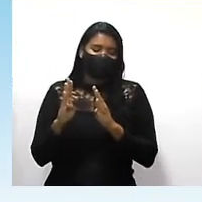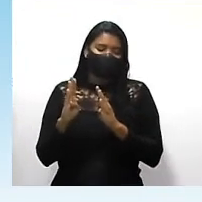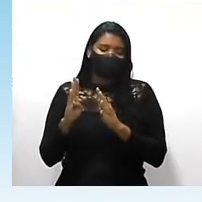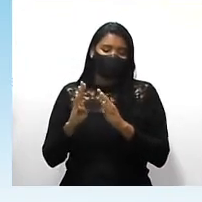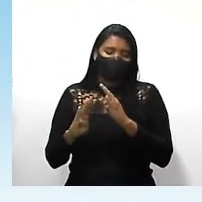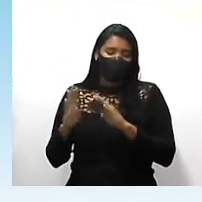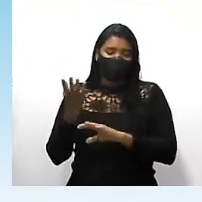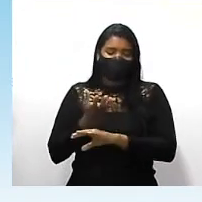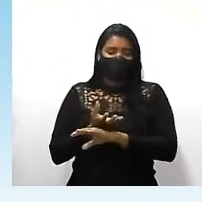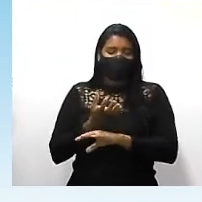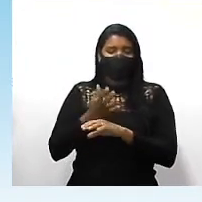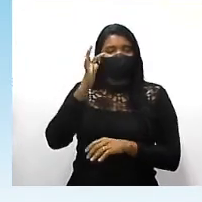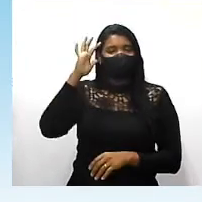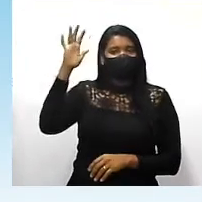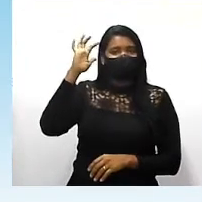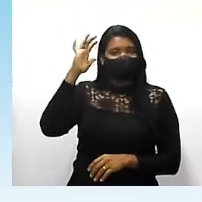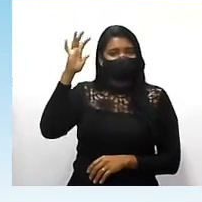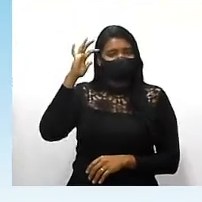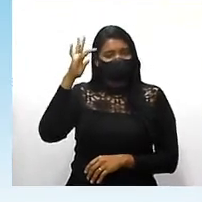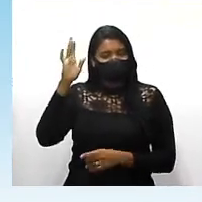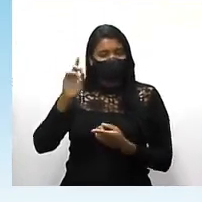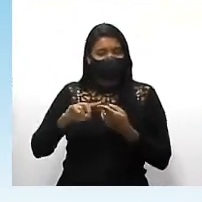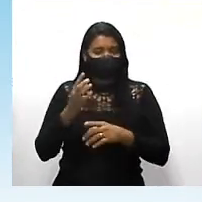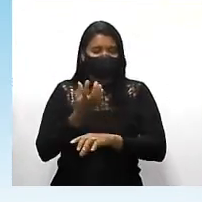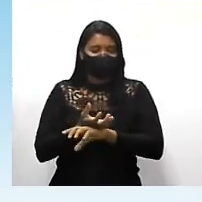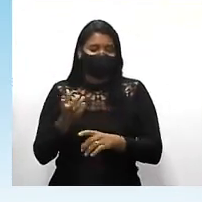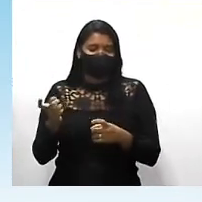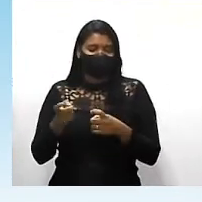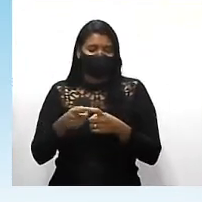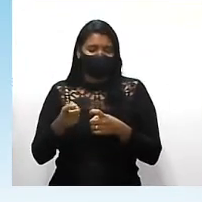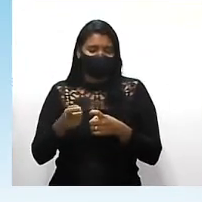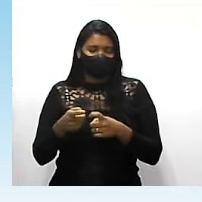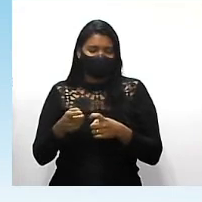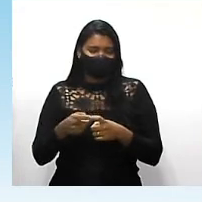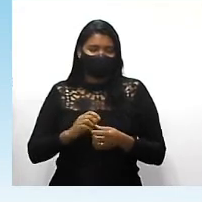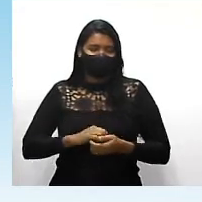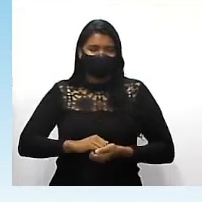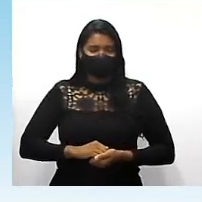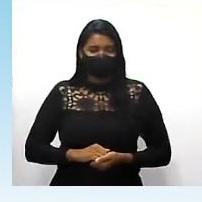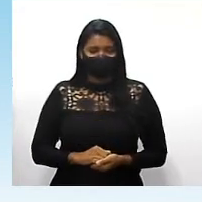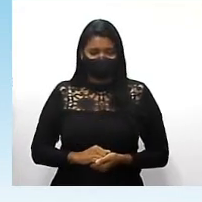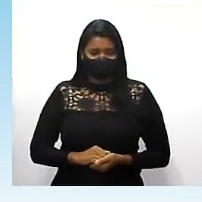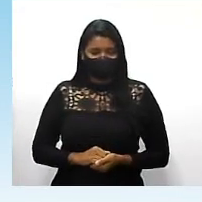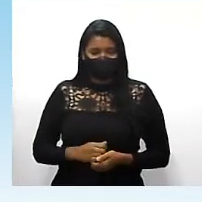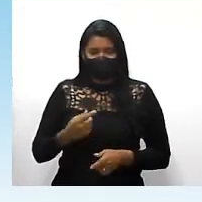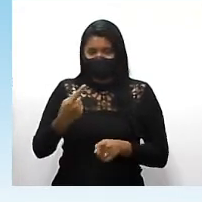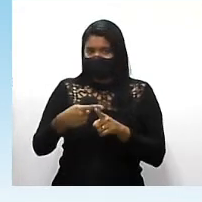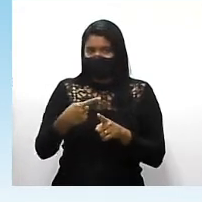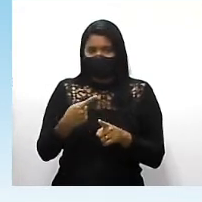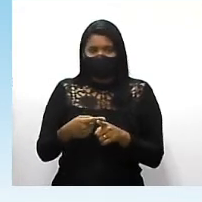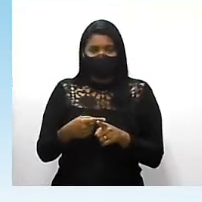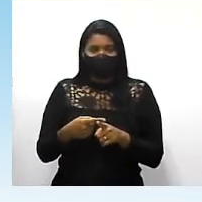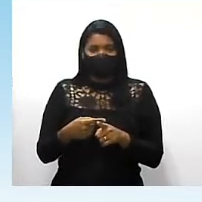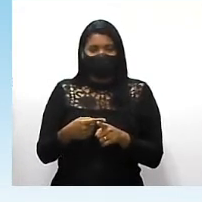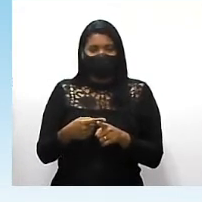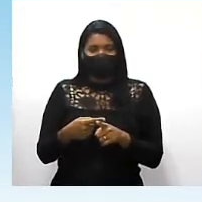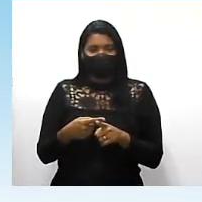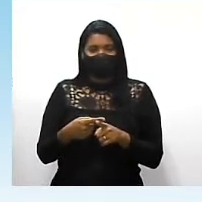a filosofia e também a questão da medicina, porque muitos desses